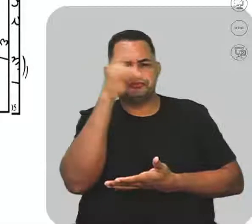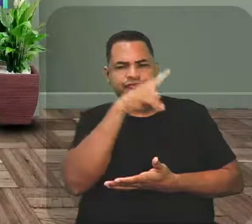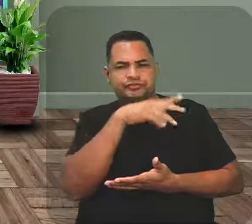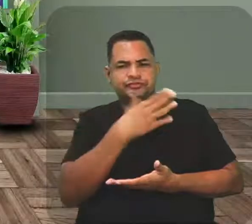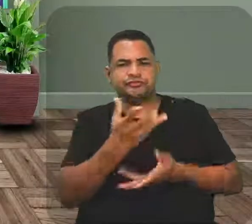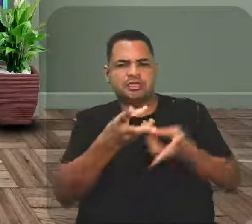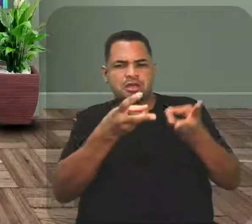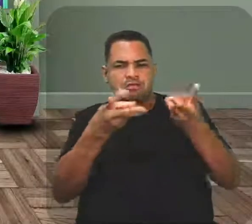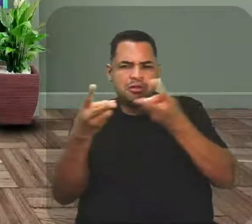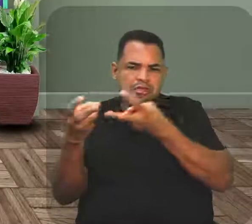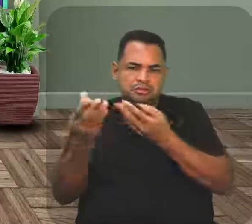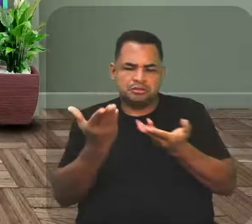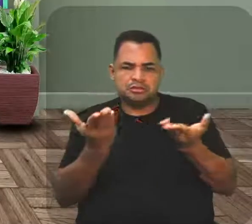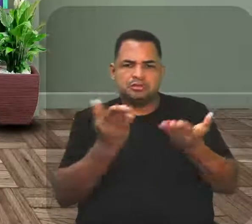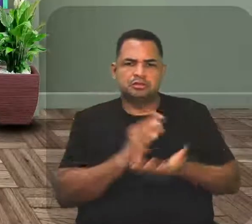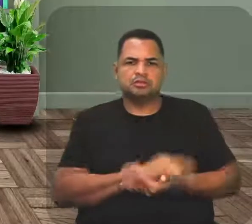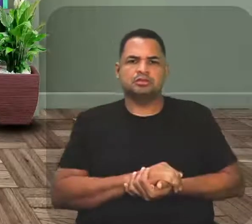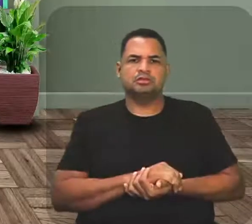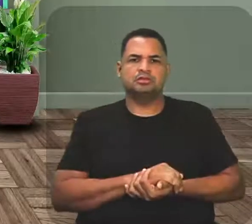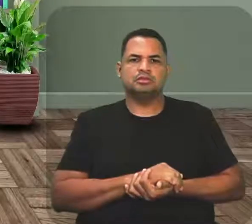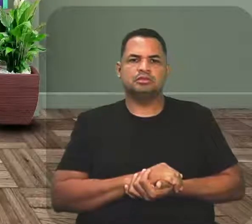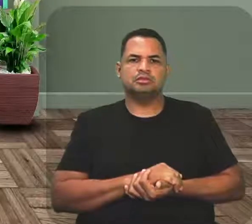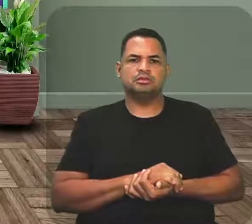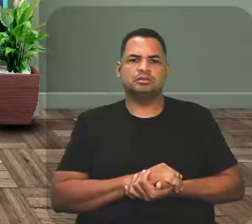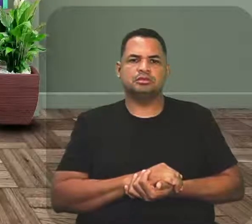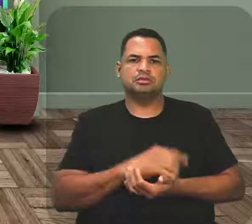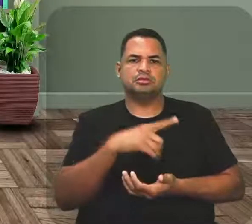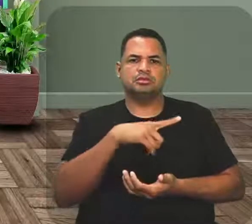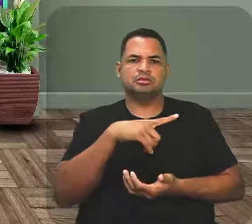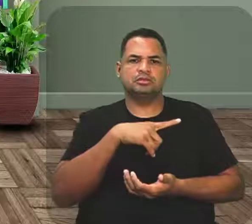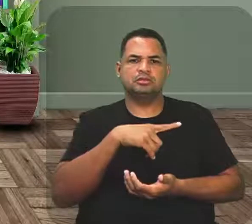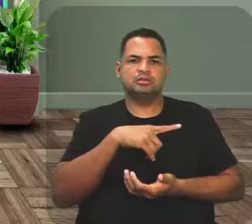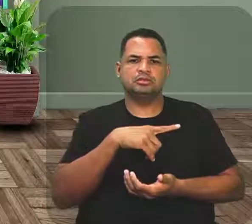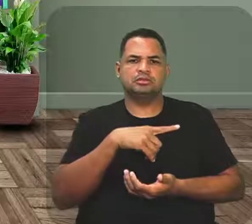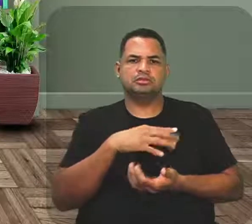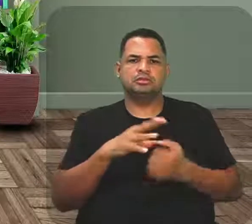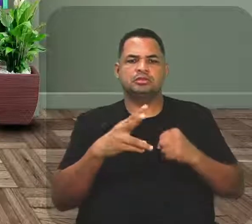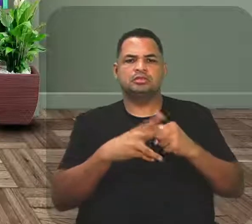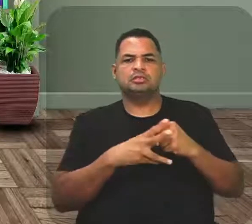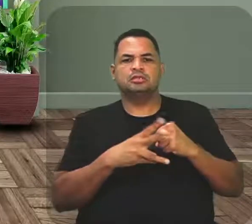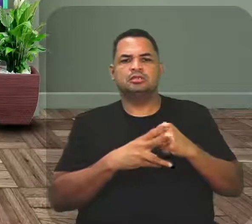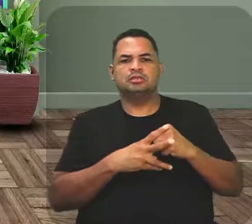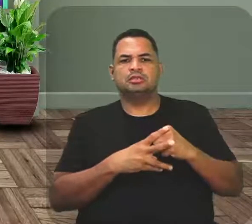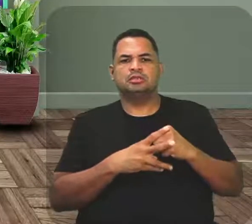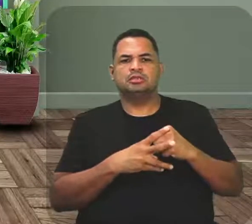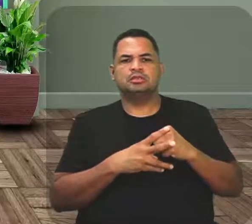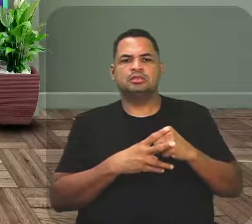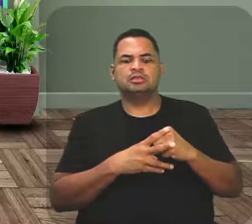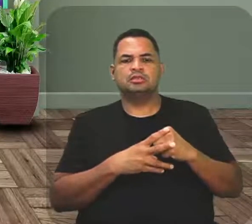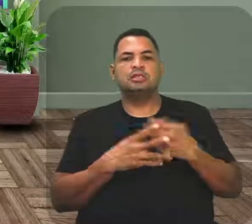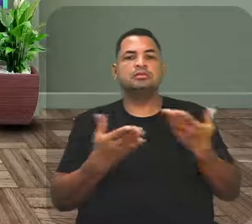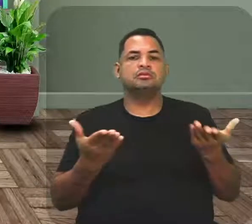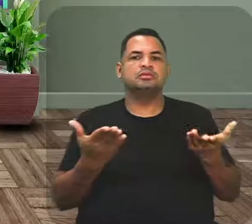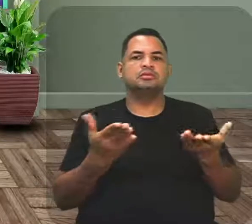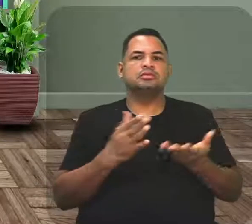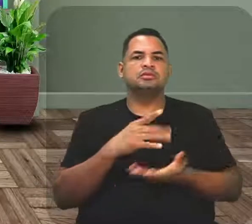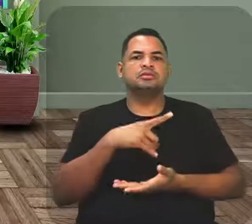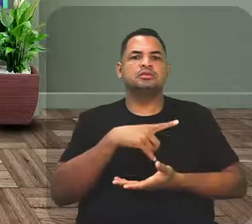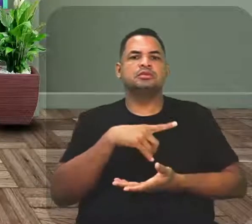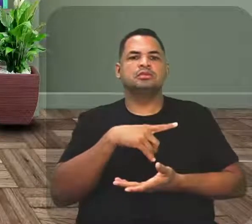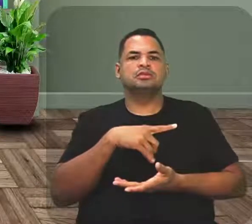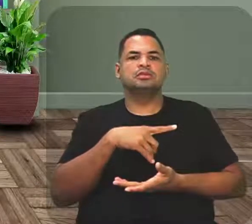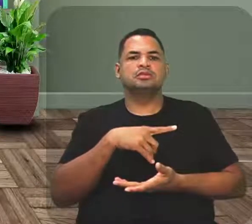identificar ou construir período simples, né? Porque a gente tem aqui na questão os verbos, né? E aí, é claro que nós vamos ter